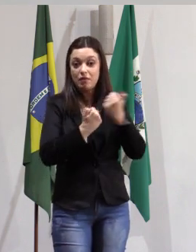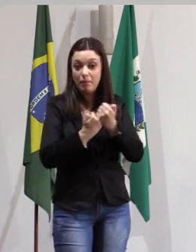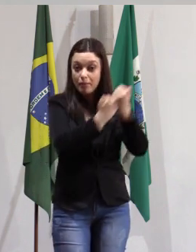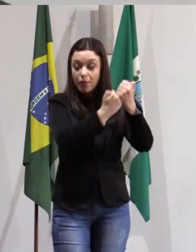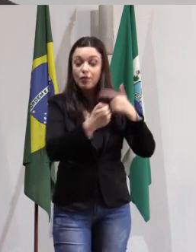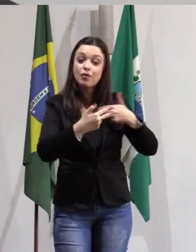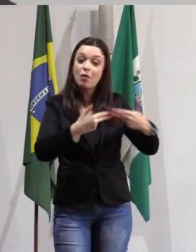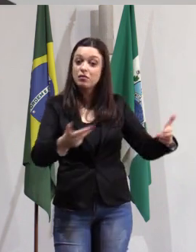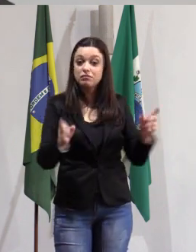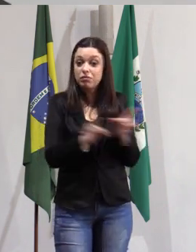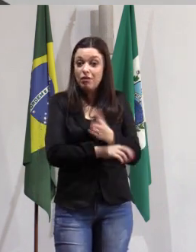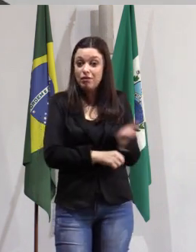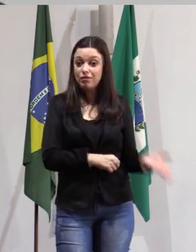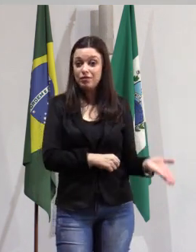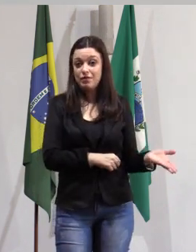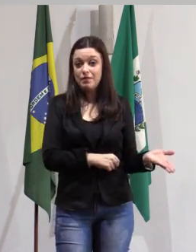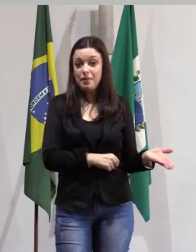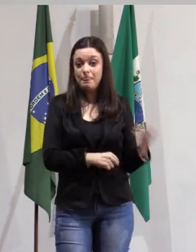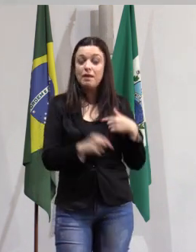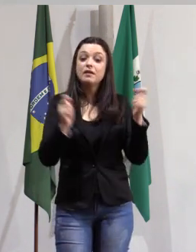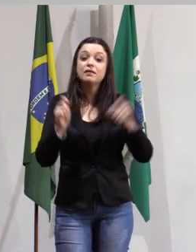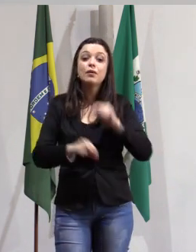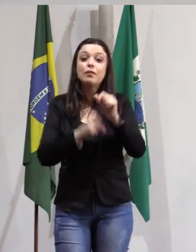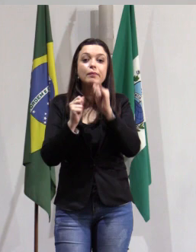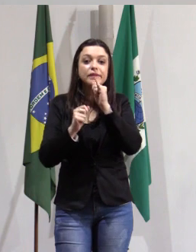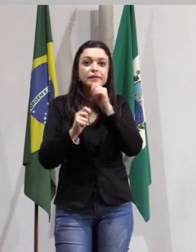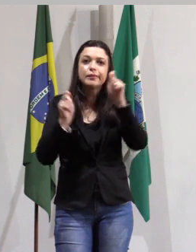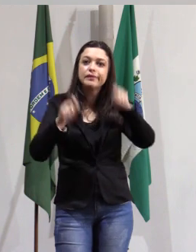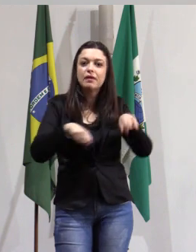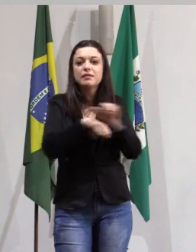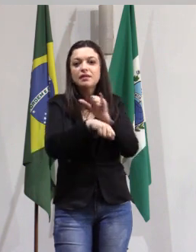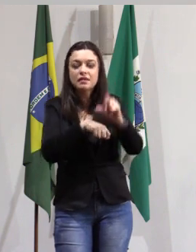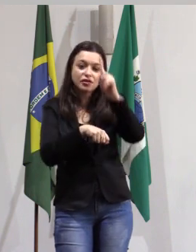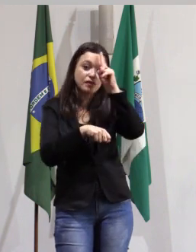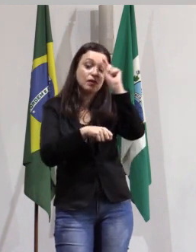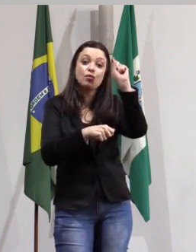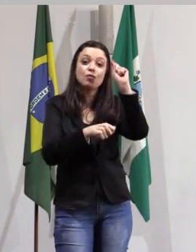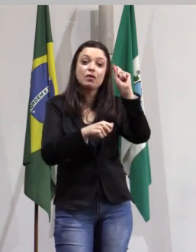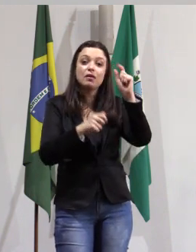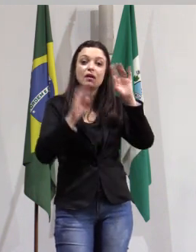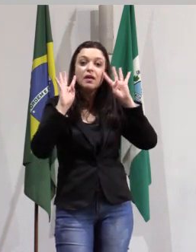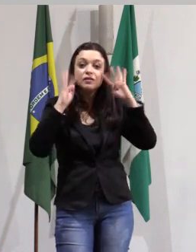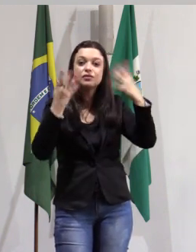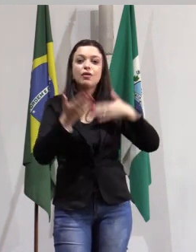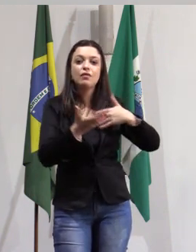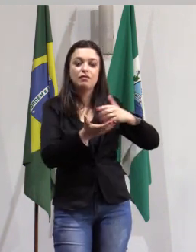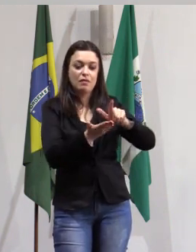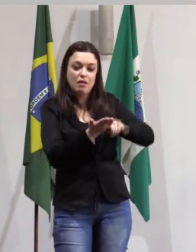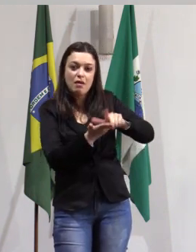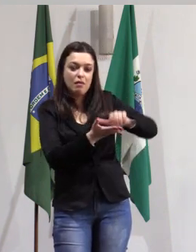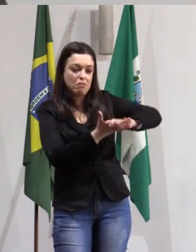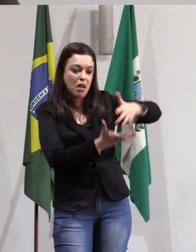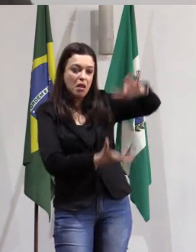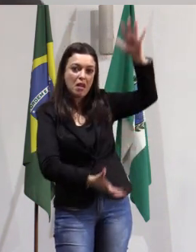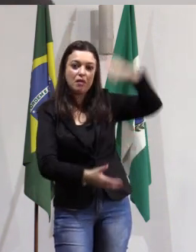E por que, então, não pensar em mecanismos de desburocratização de tudo isso? Por que uma organização social?